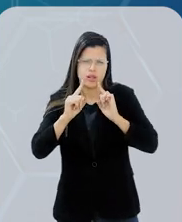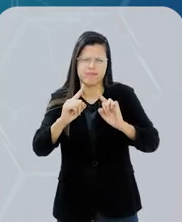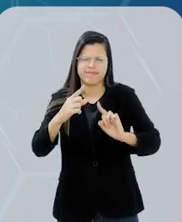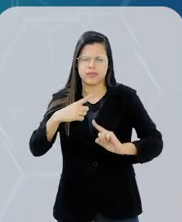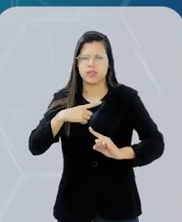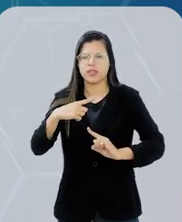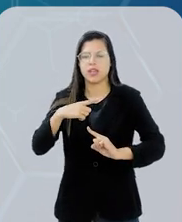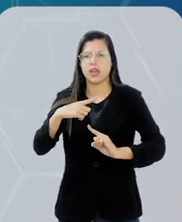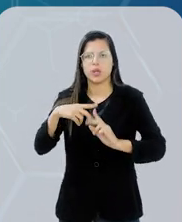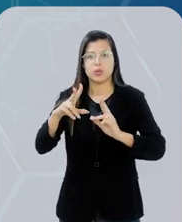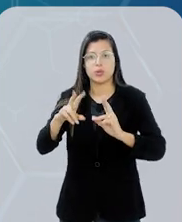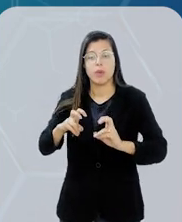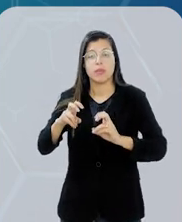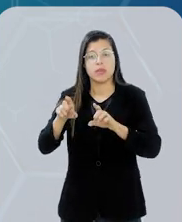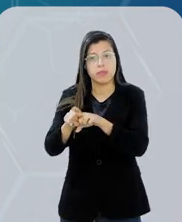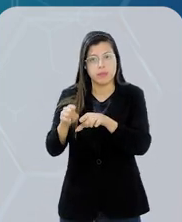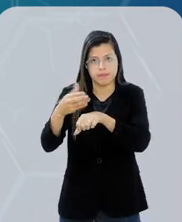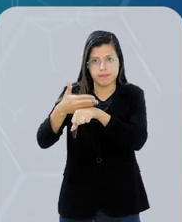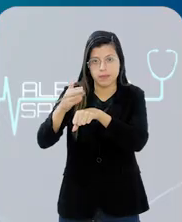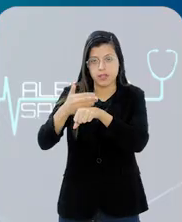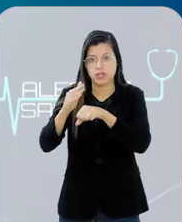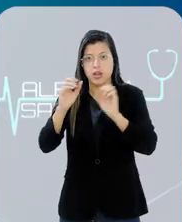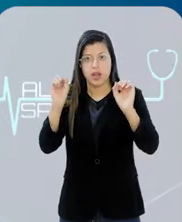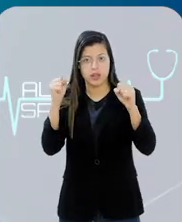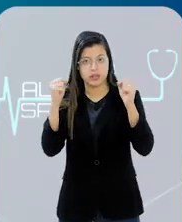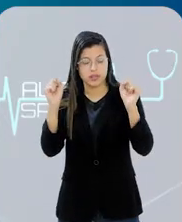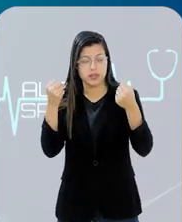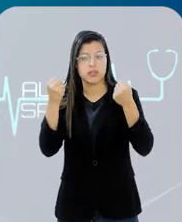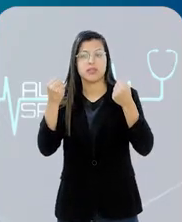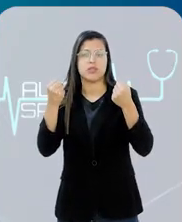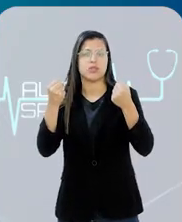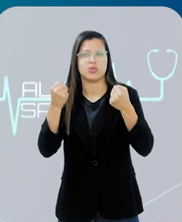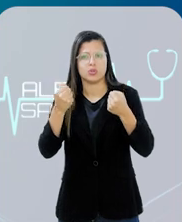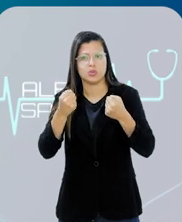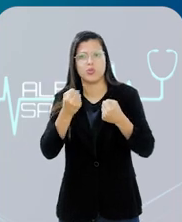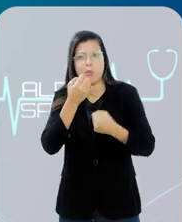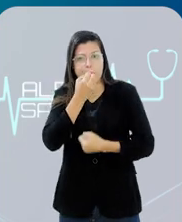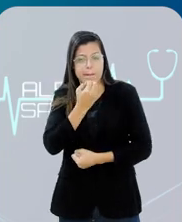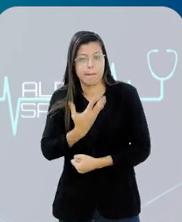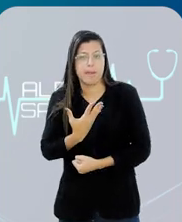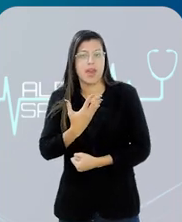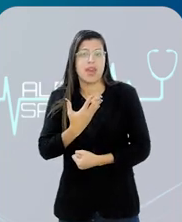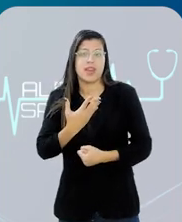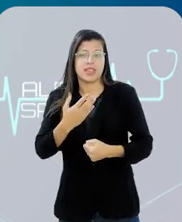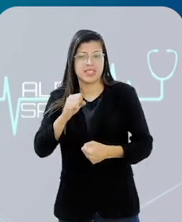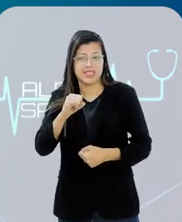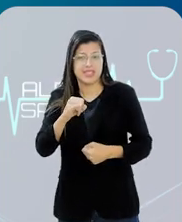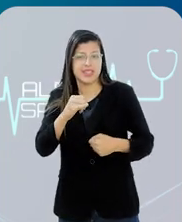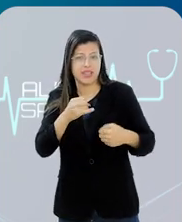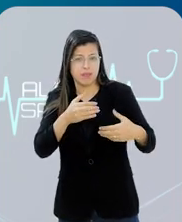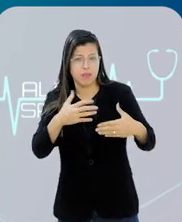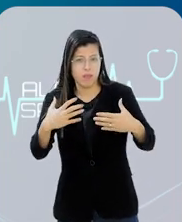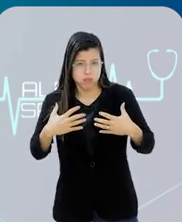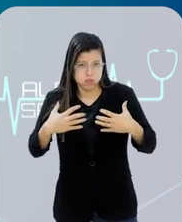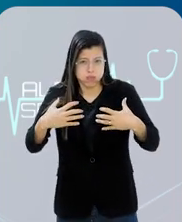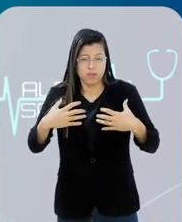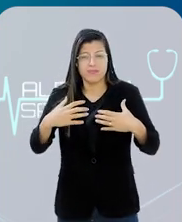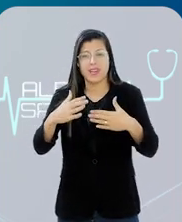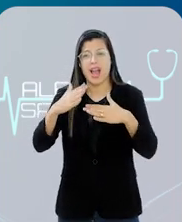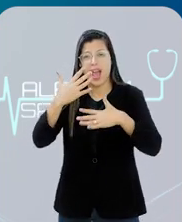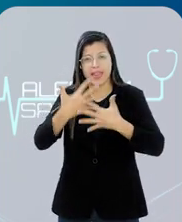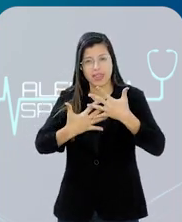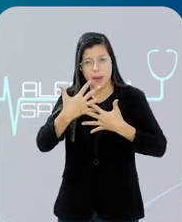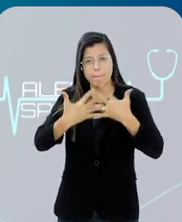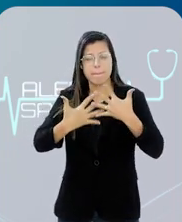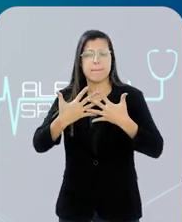também, praticar exercícios de forma mais consistente, porque uma mama grande acaba também atrapalhando tanto a